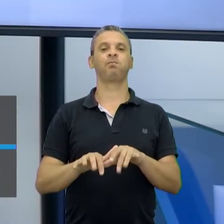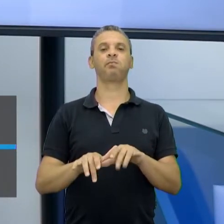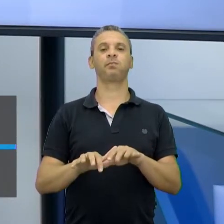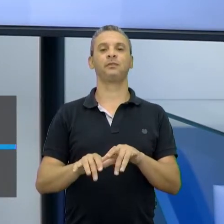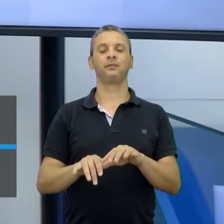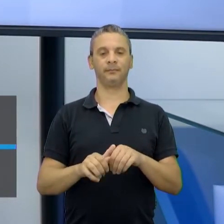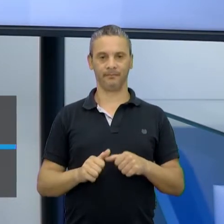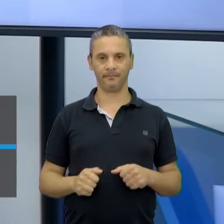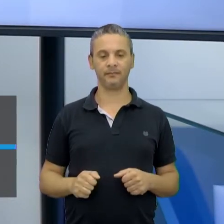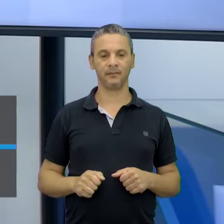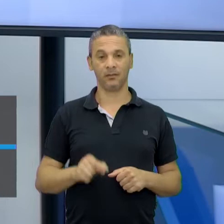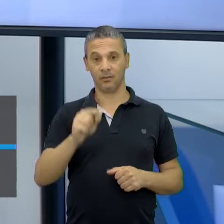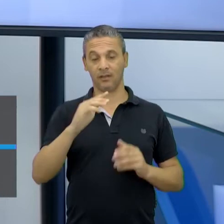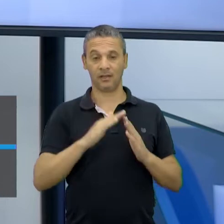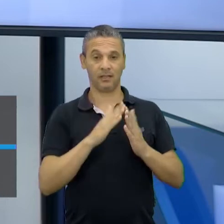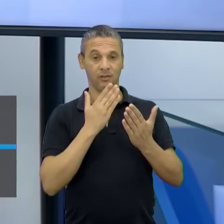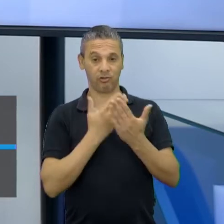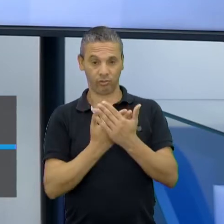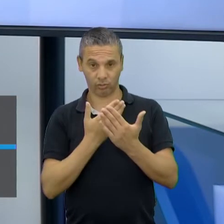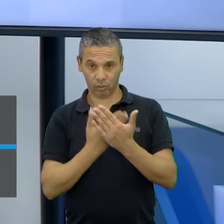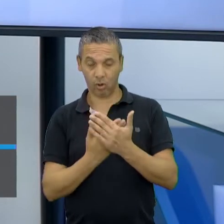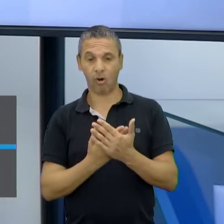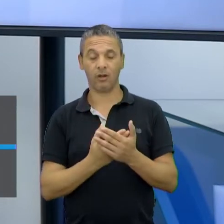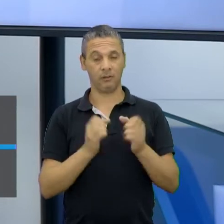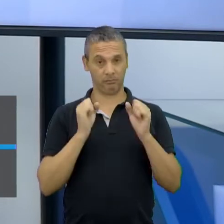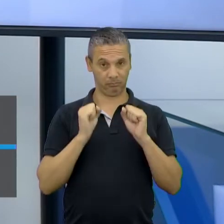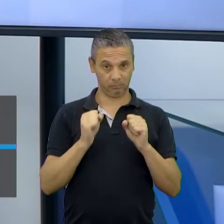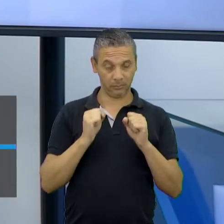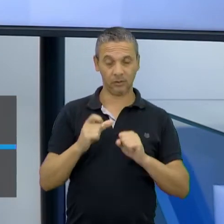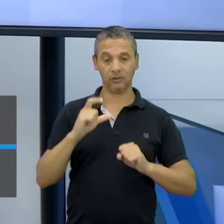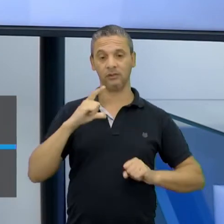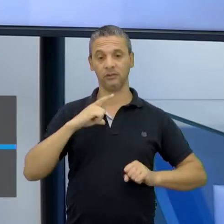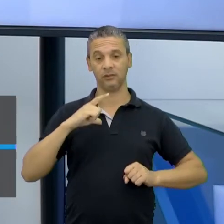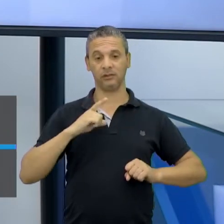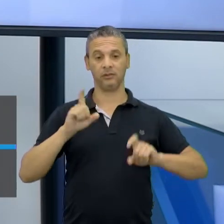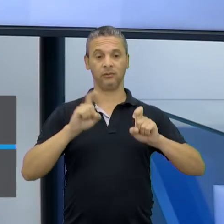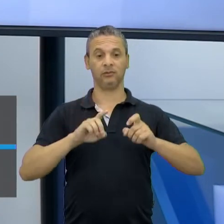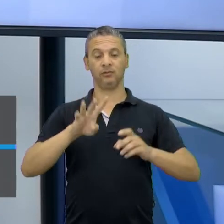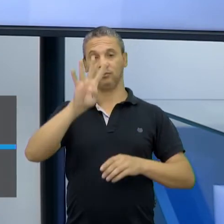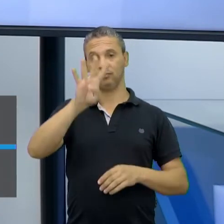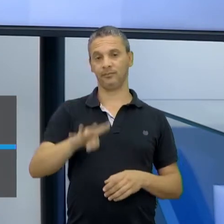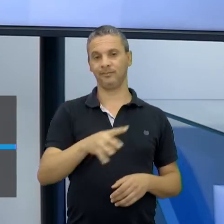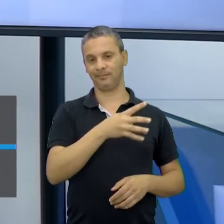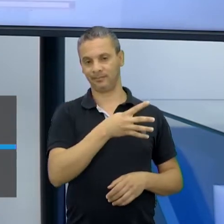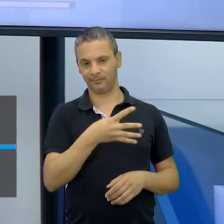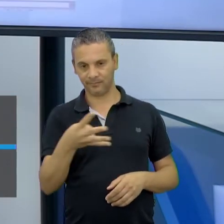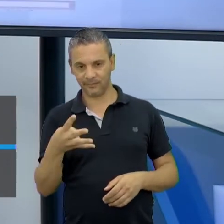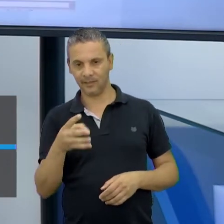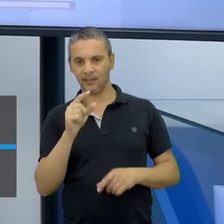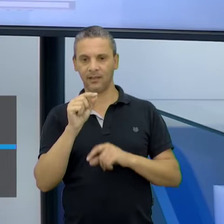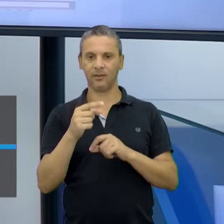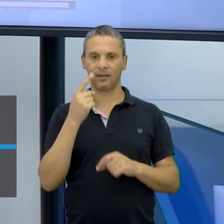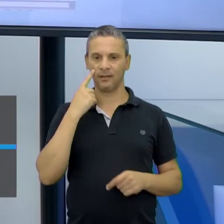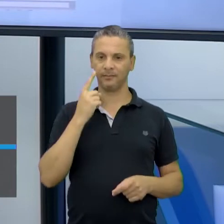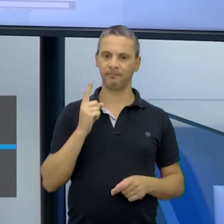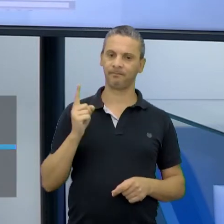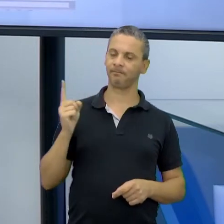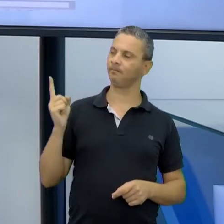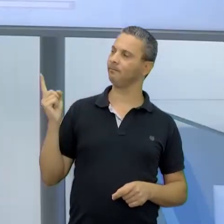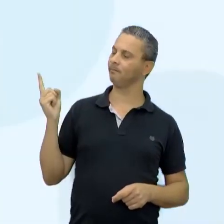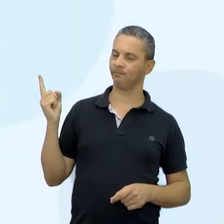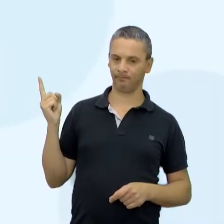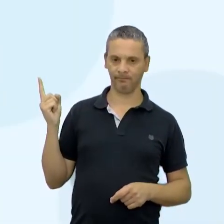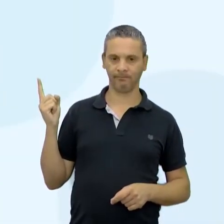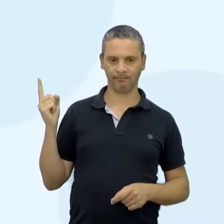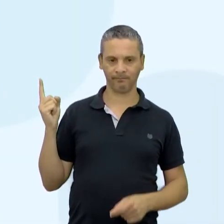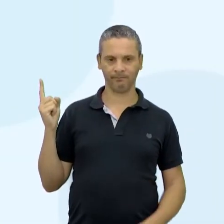Então, se você está aí na escola e você tiver acesso aí a uma planilha, então nós chamamos de planilha,